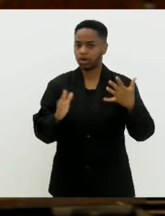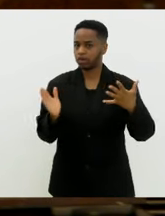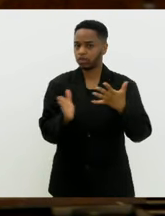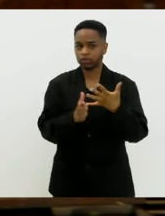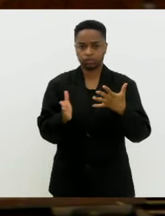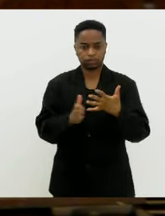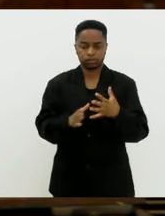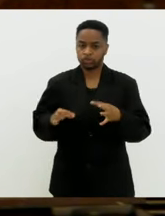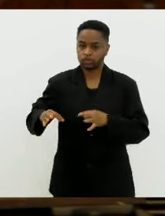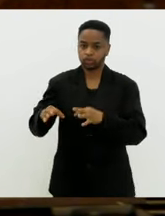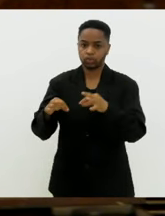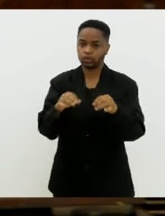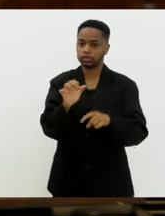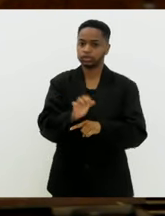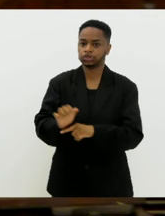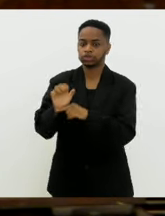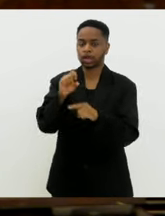Brasil.